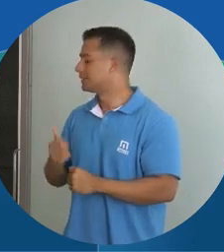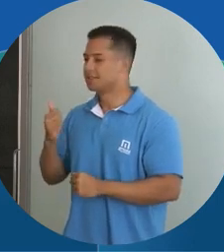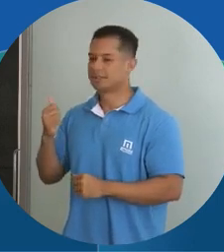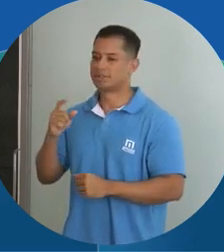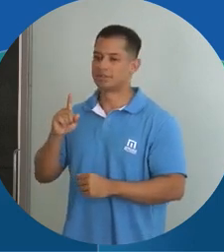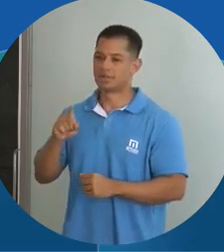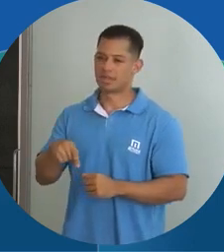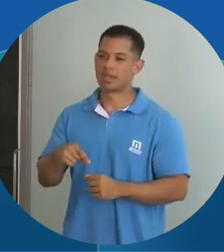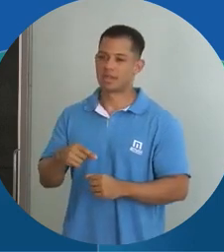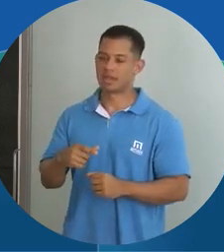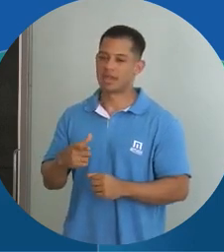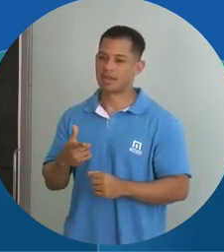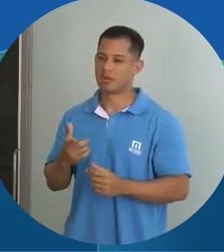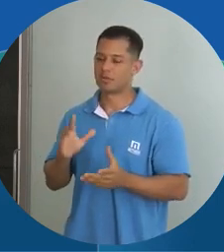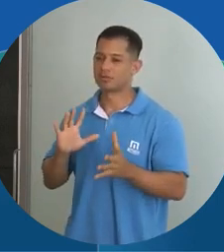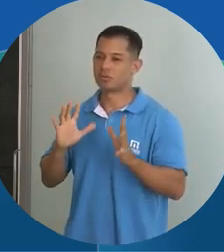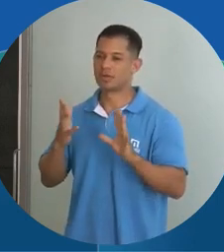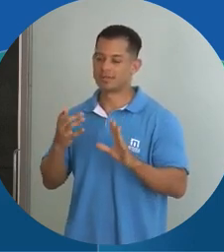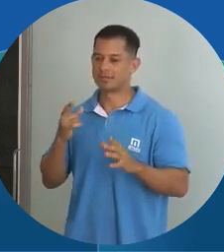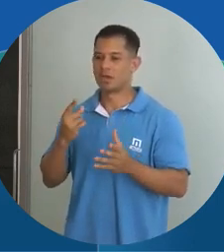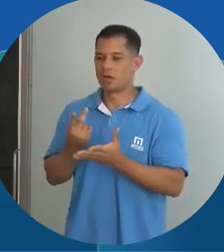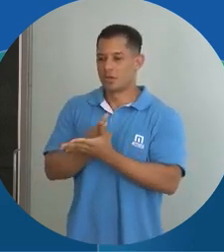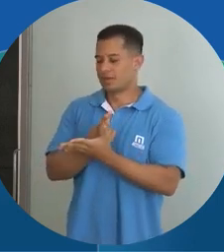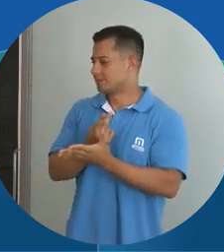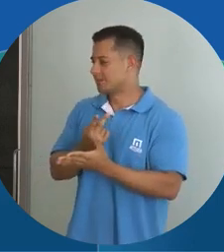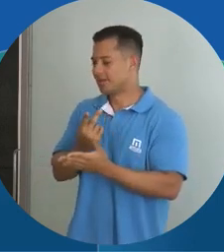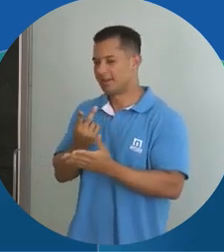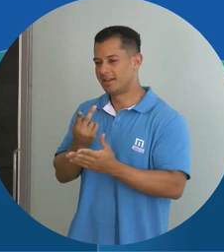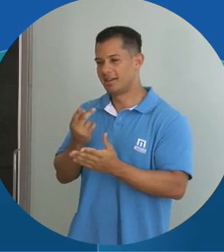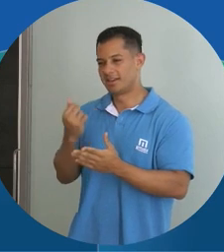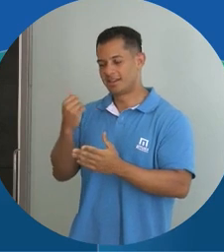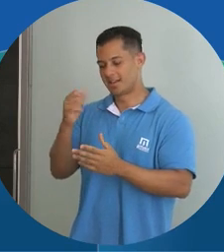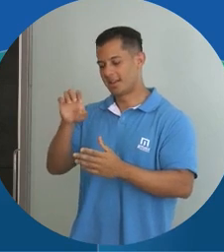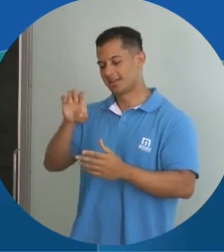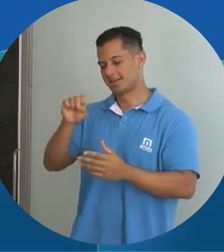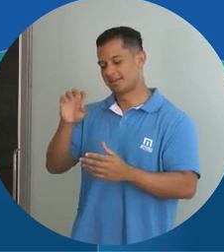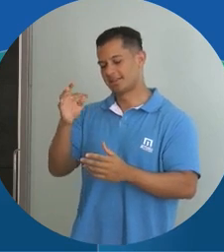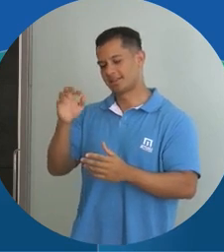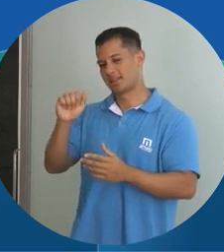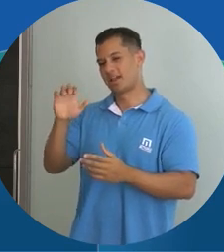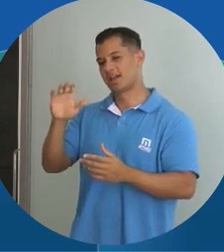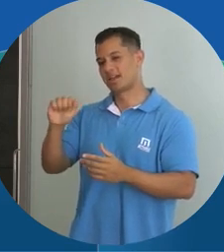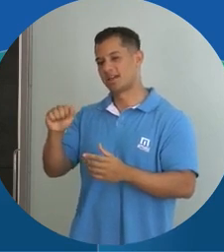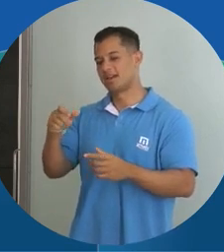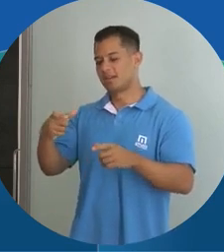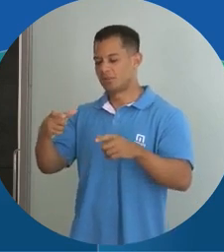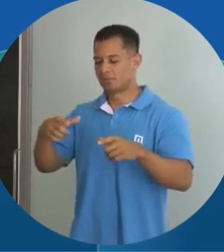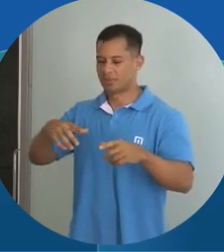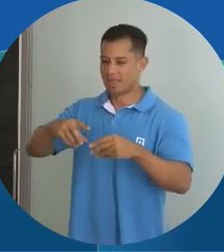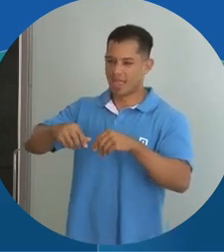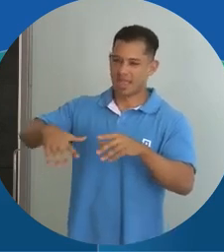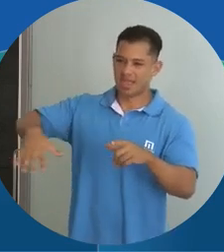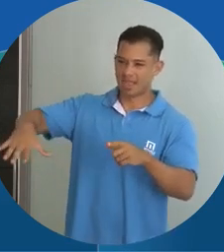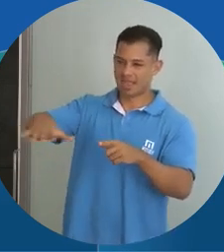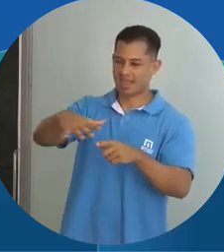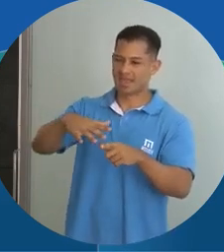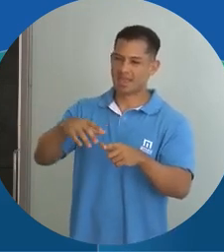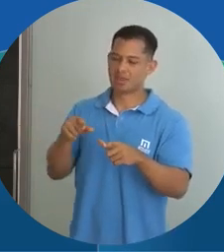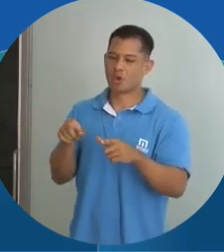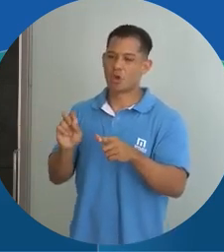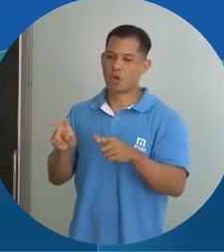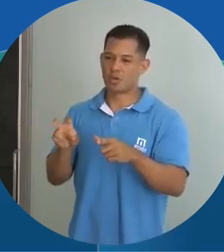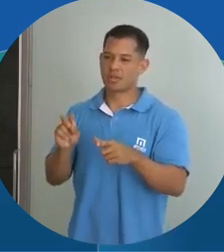meio agressivo que eles tiveram que executar a estaca num terreno contaminado, que é ácido, era ácido,